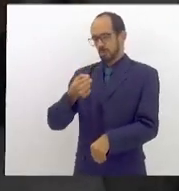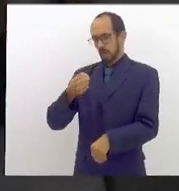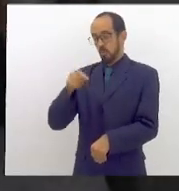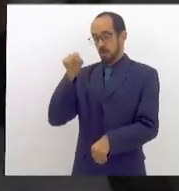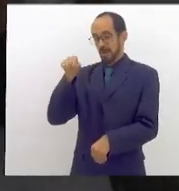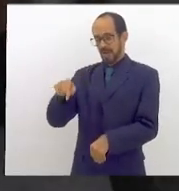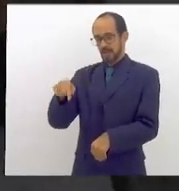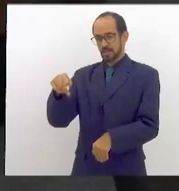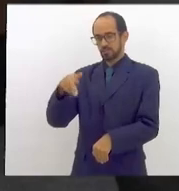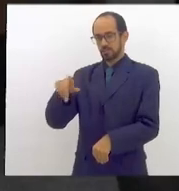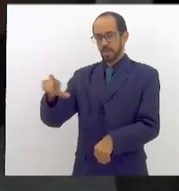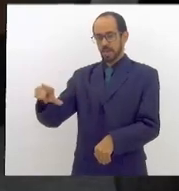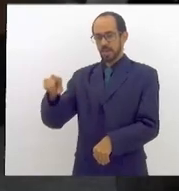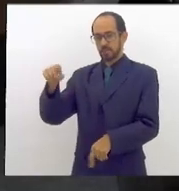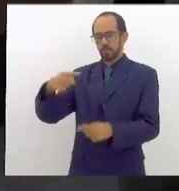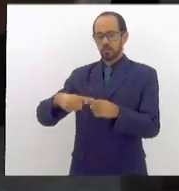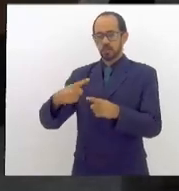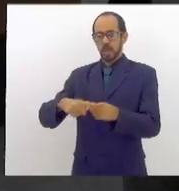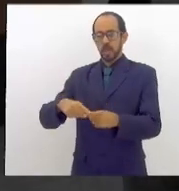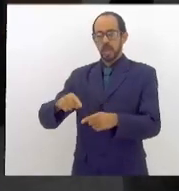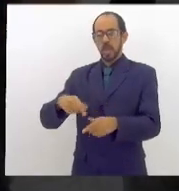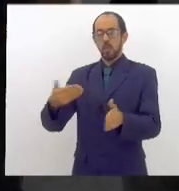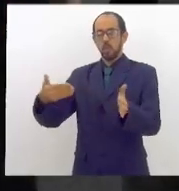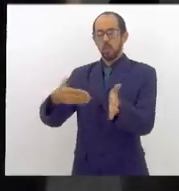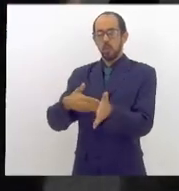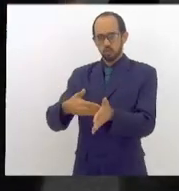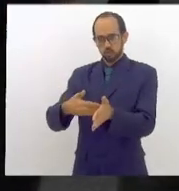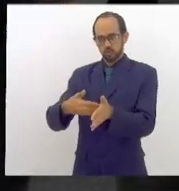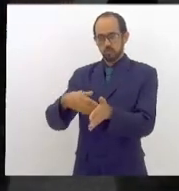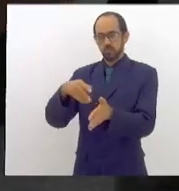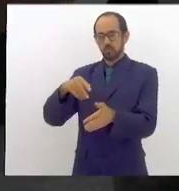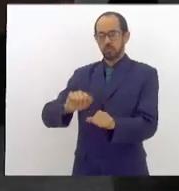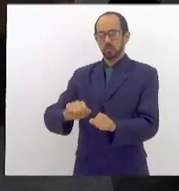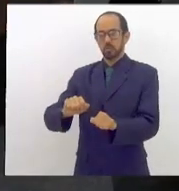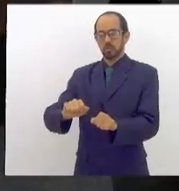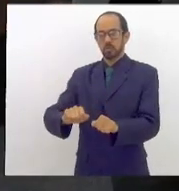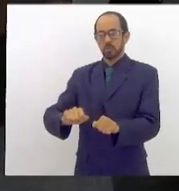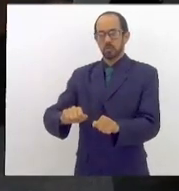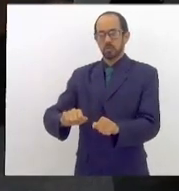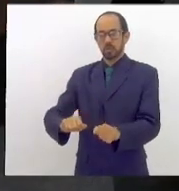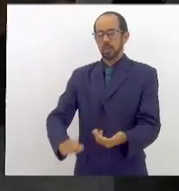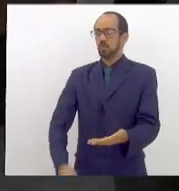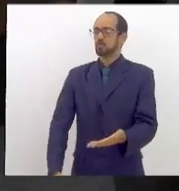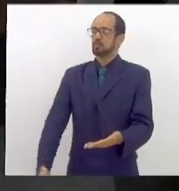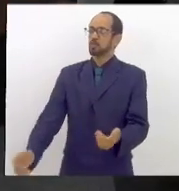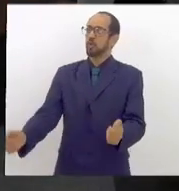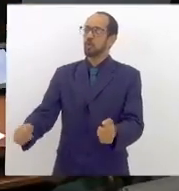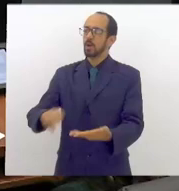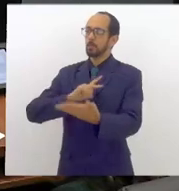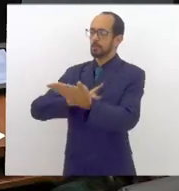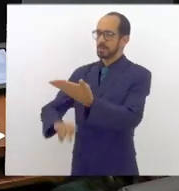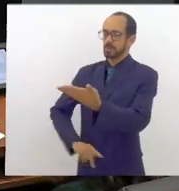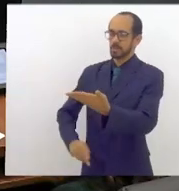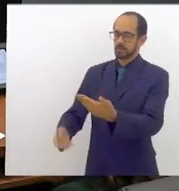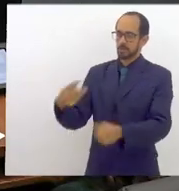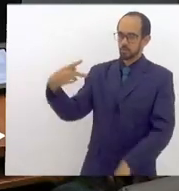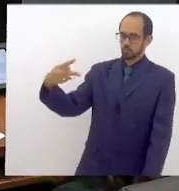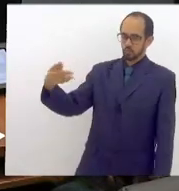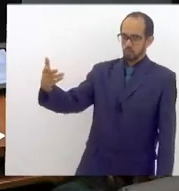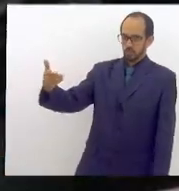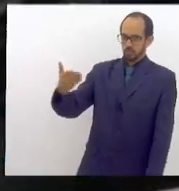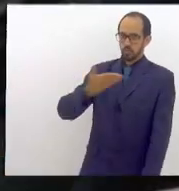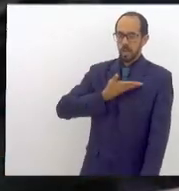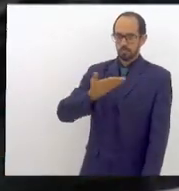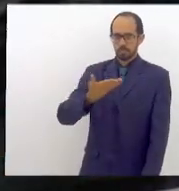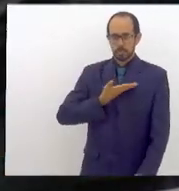porque é o último parecer que eu estou dando sobre a presidência do senhor o senhor que é um amigo uma